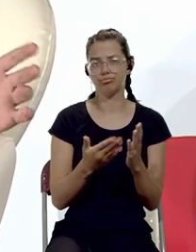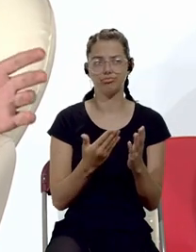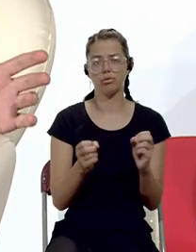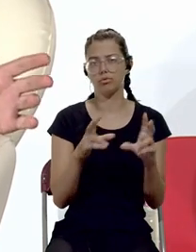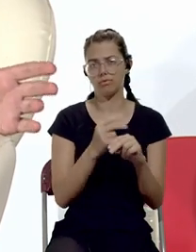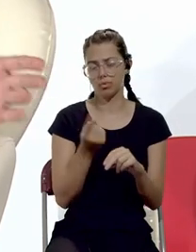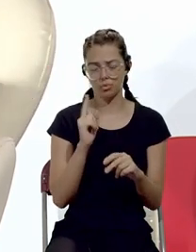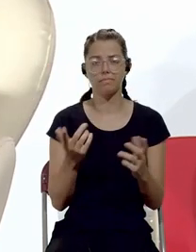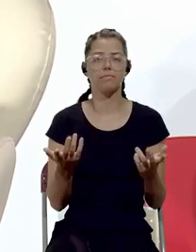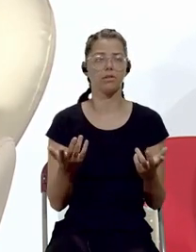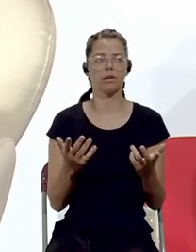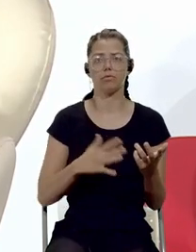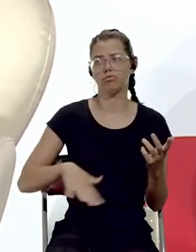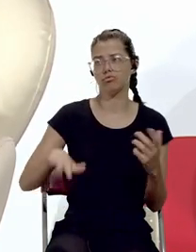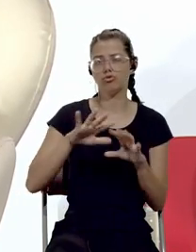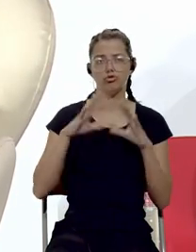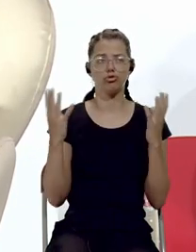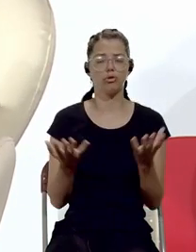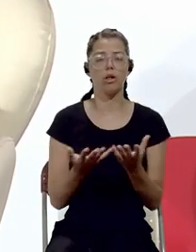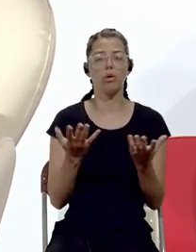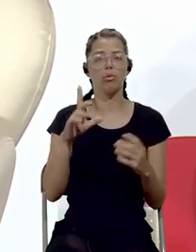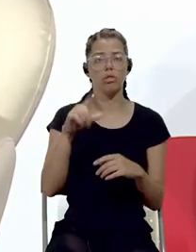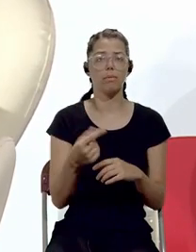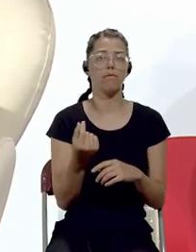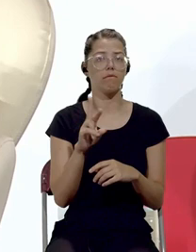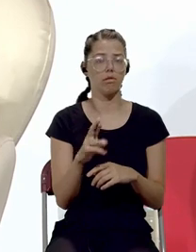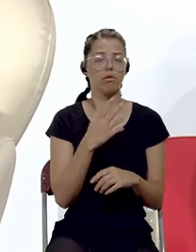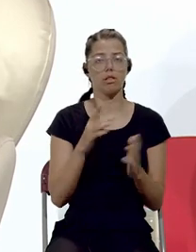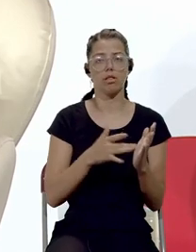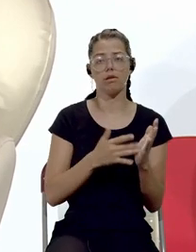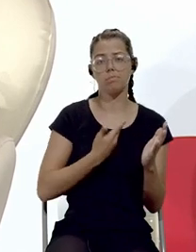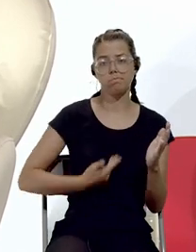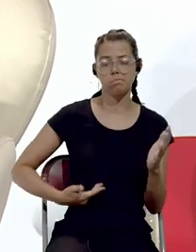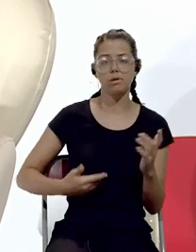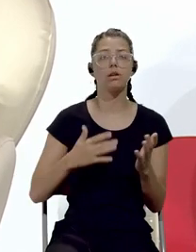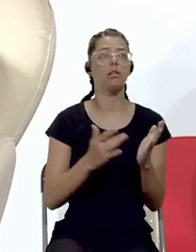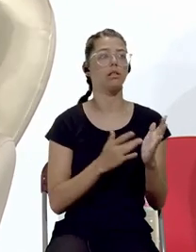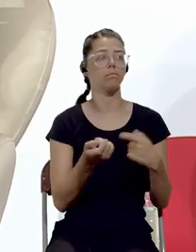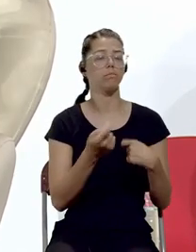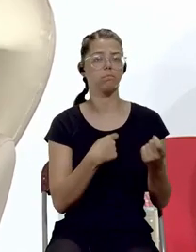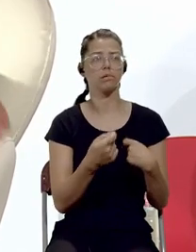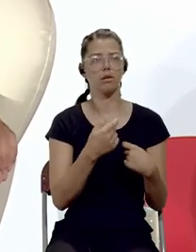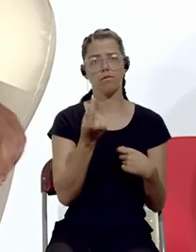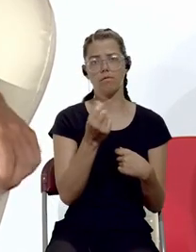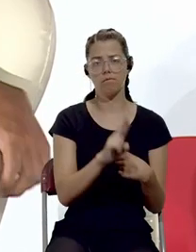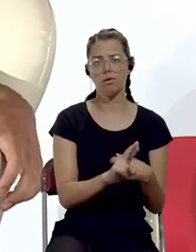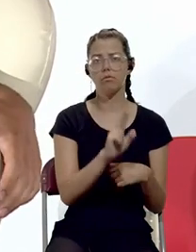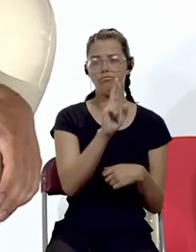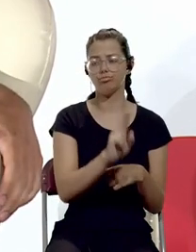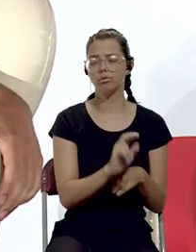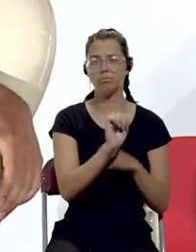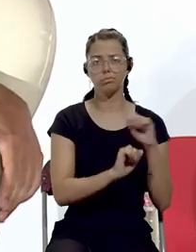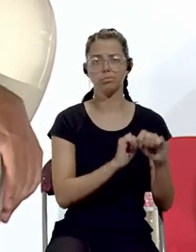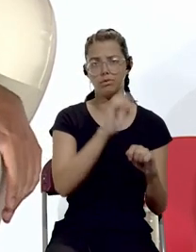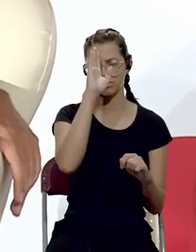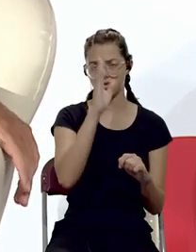em geral, quer sobre o valor dos próprios livros antigos, quer dizer, os livreiros sabem quanto é que valem os livros, as pessoas que têm um